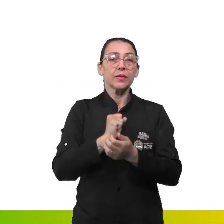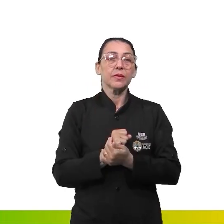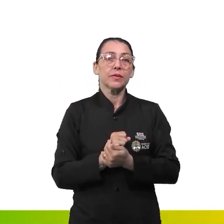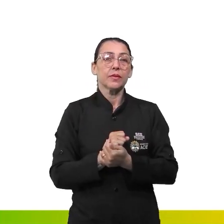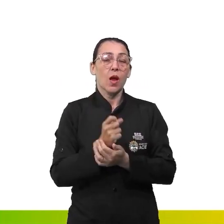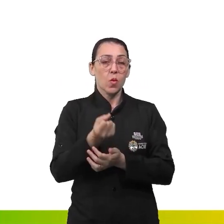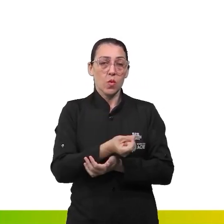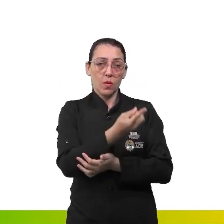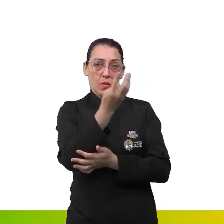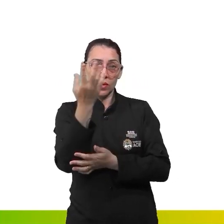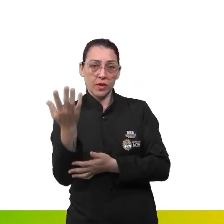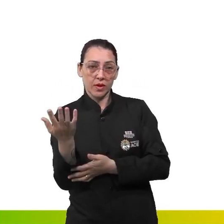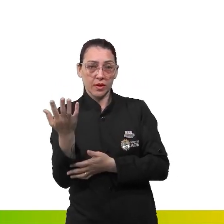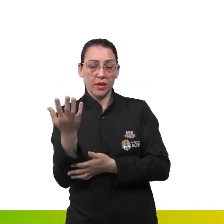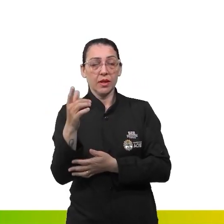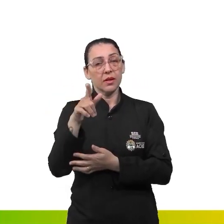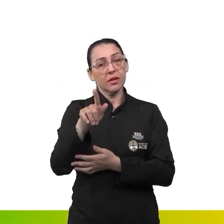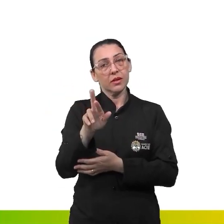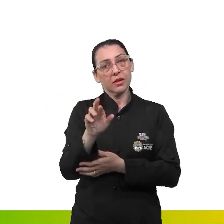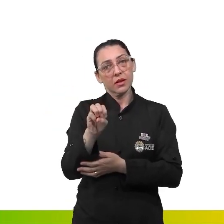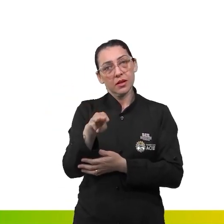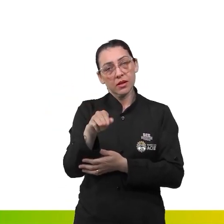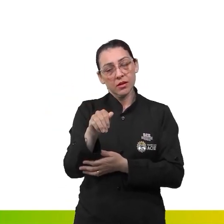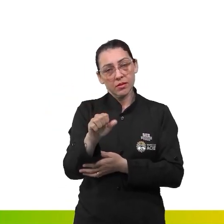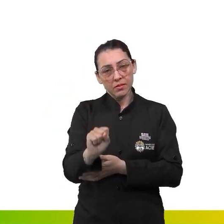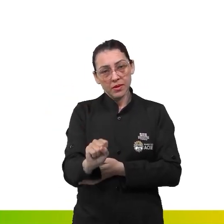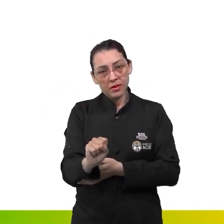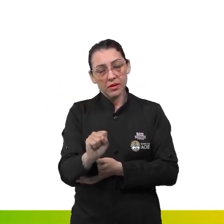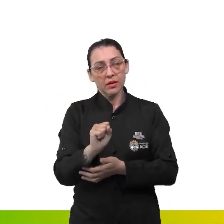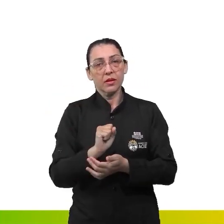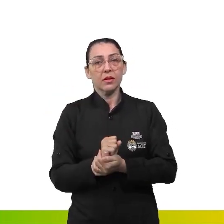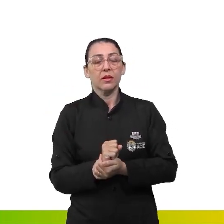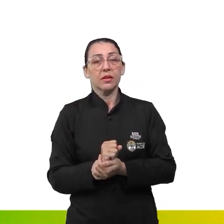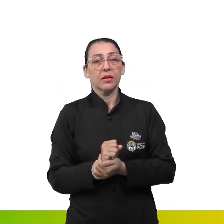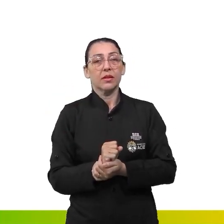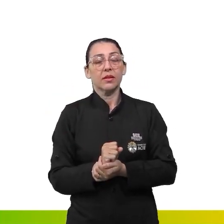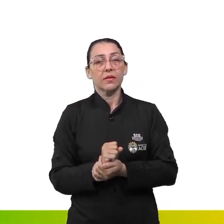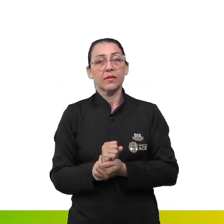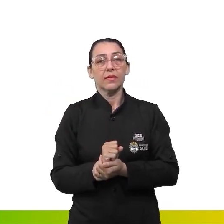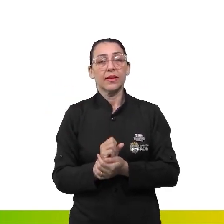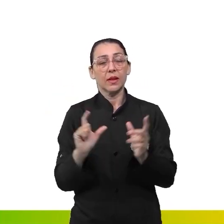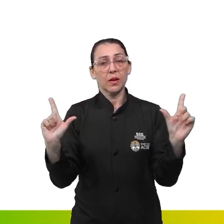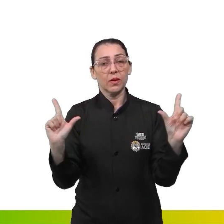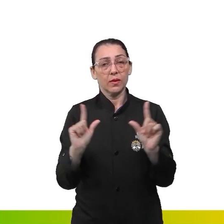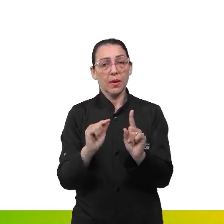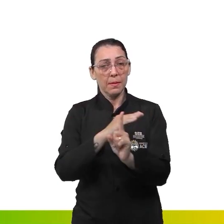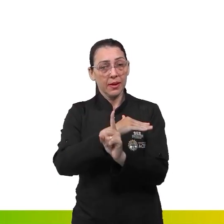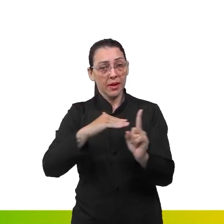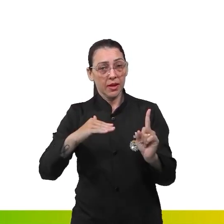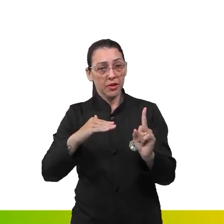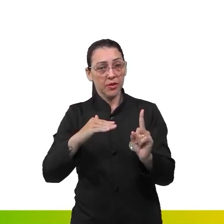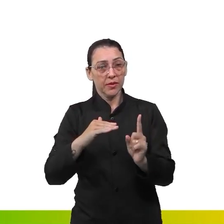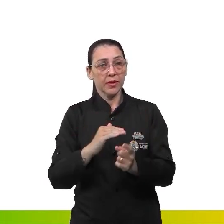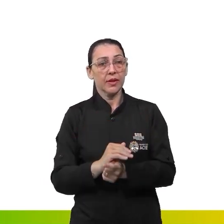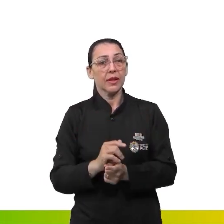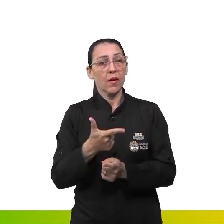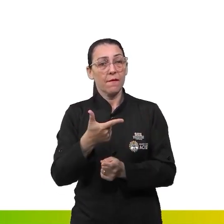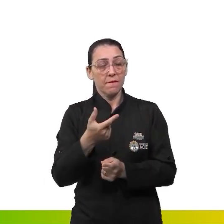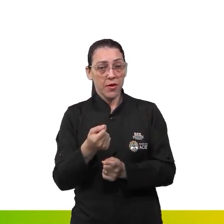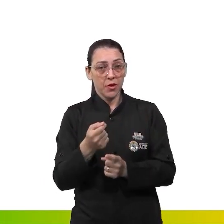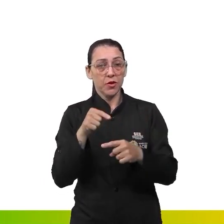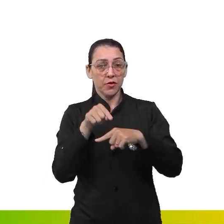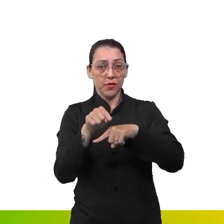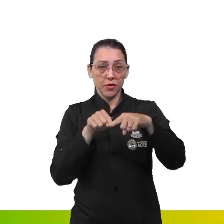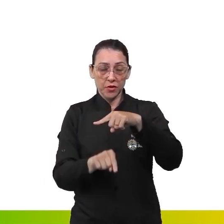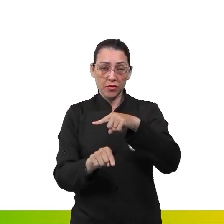a quantidade de gramas lá em 10 anos vai se reduzir à metade. Então, 20